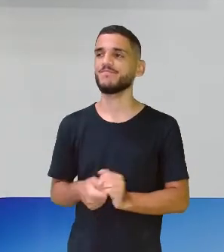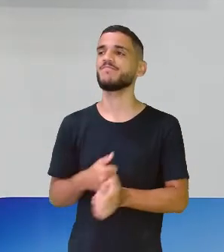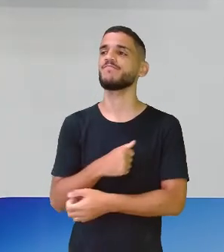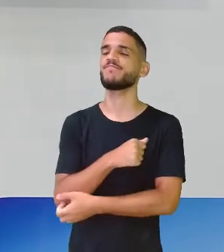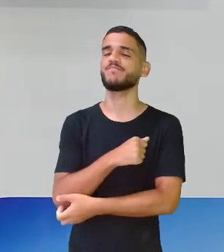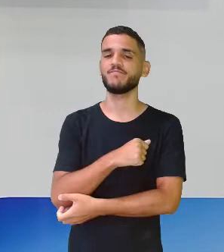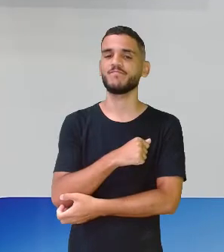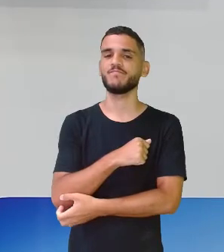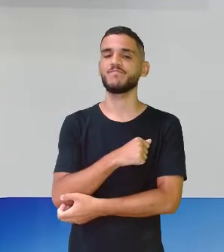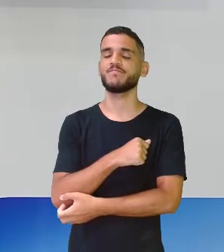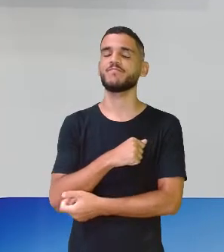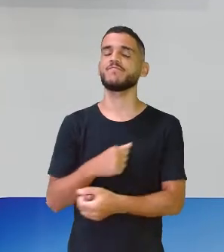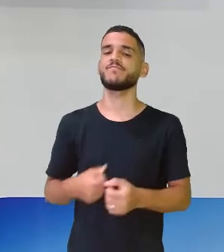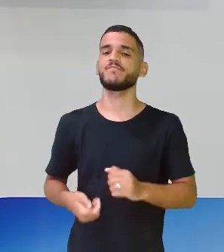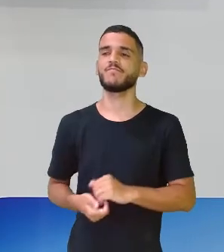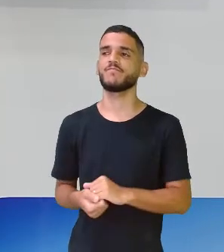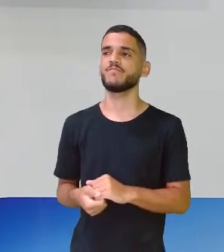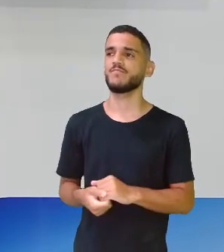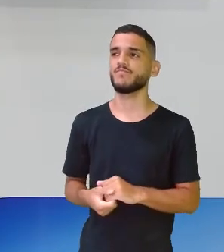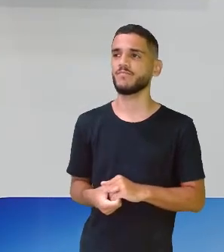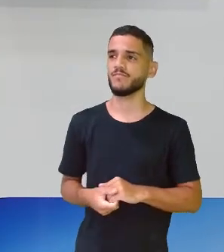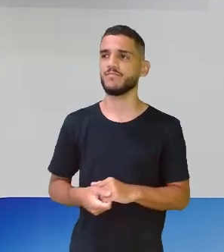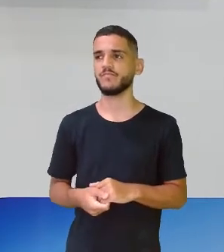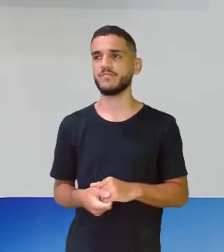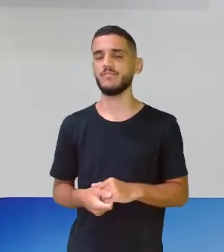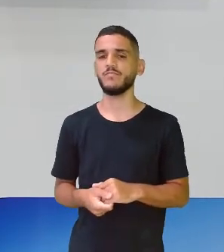ele, tá certo? Olha só,